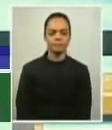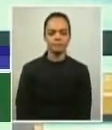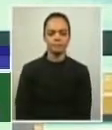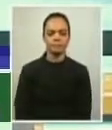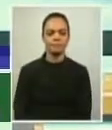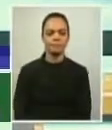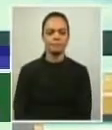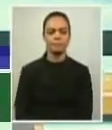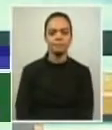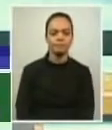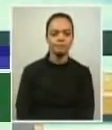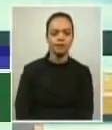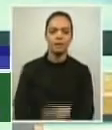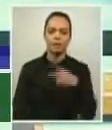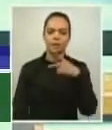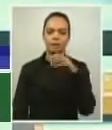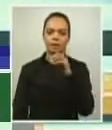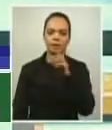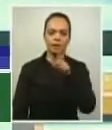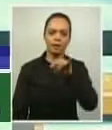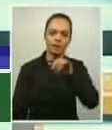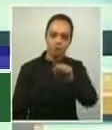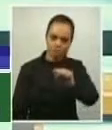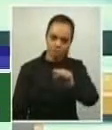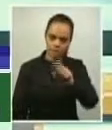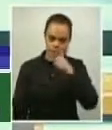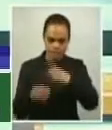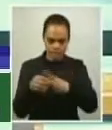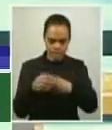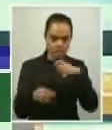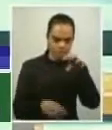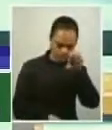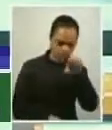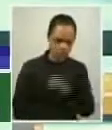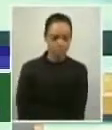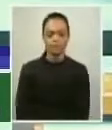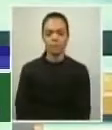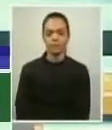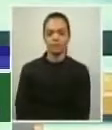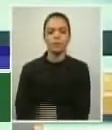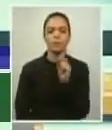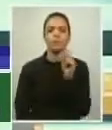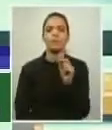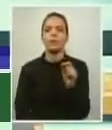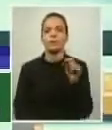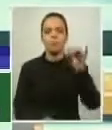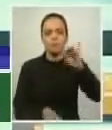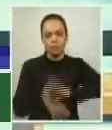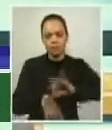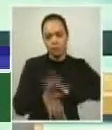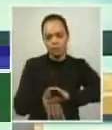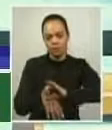Oi e a polis cidade-estado era o espaço